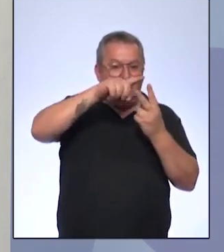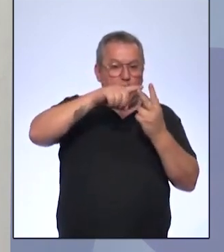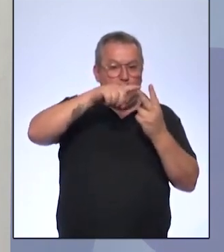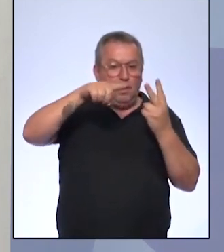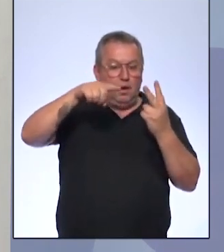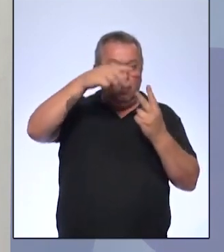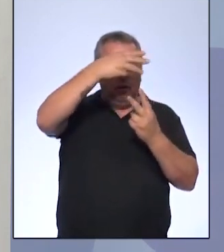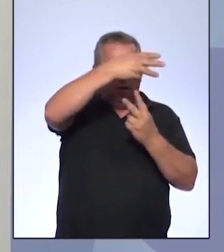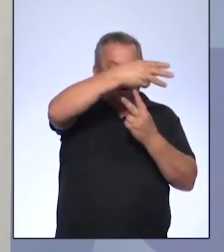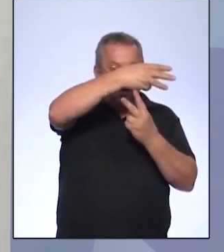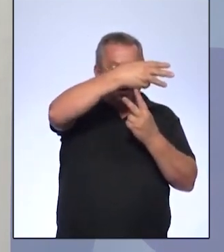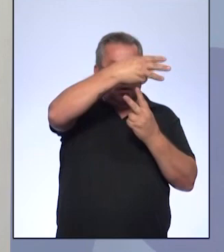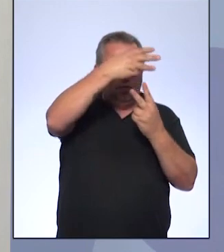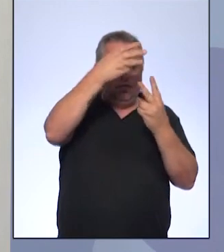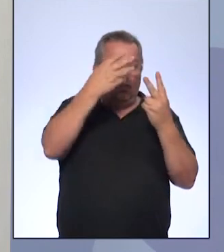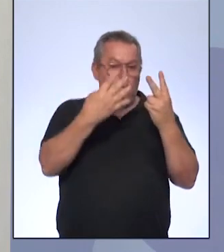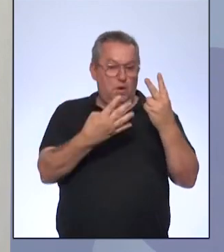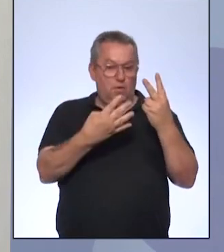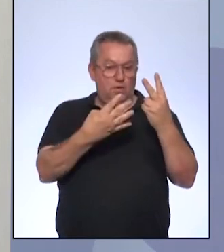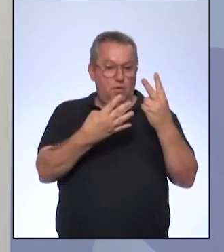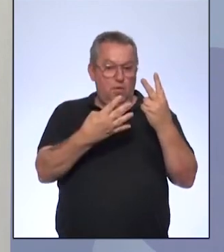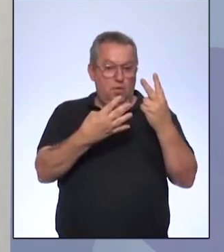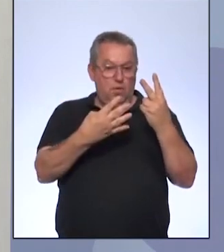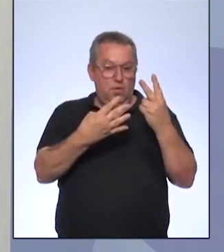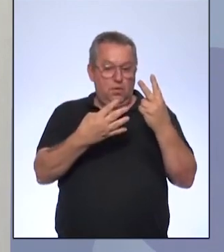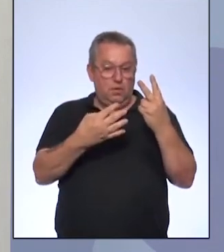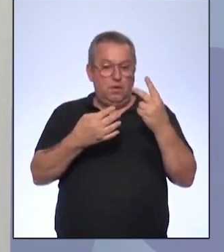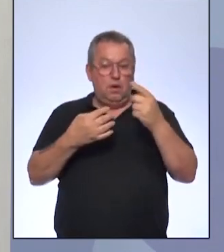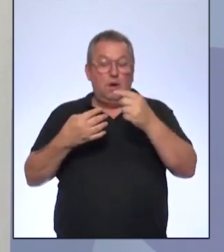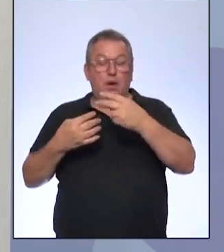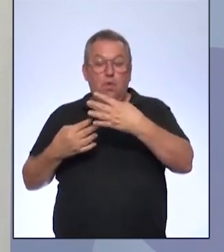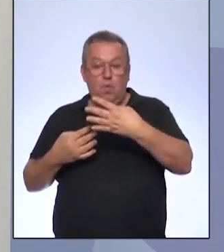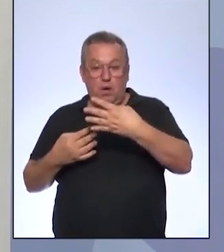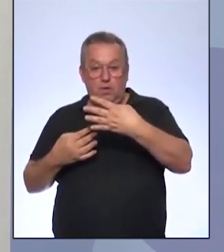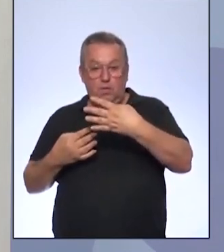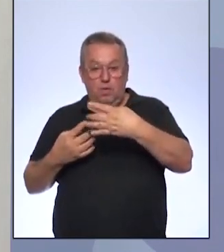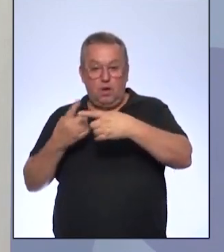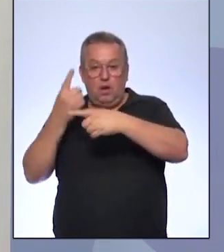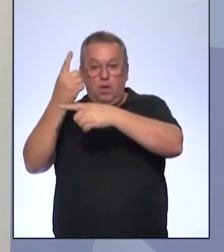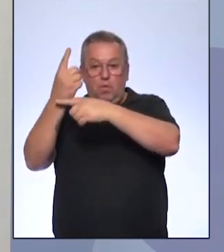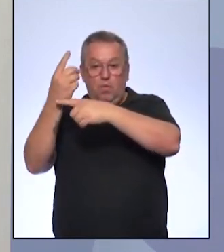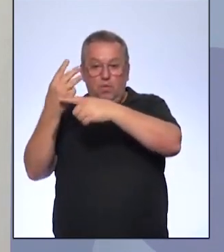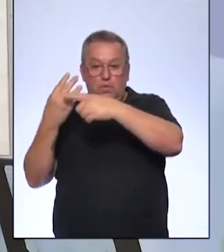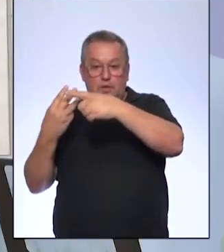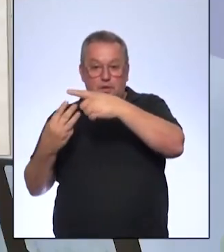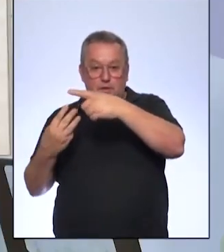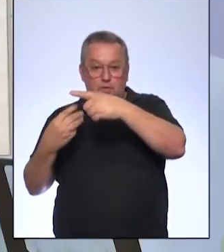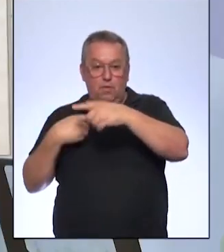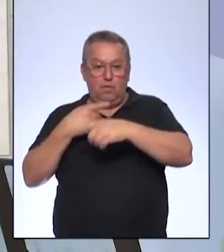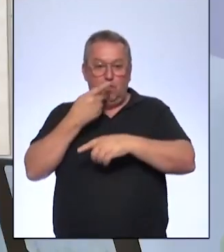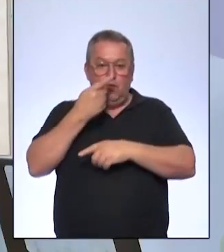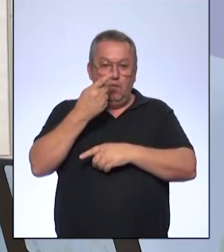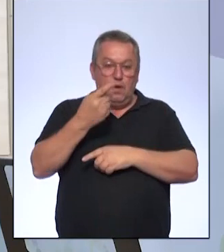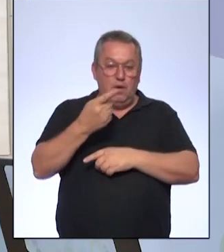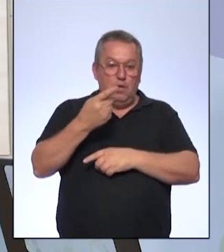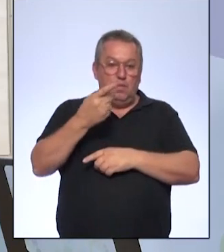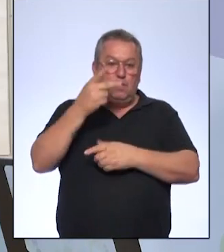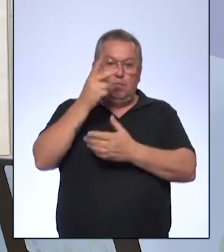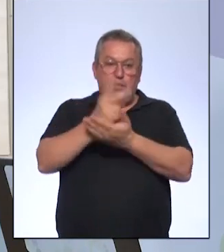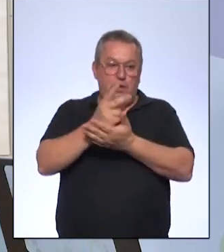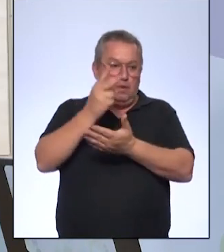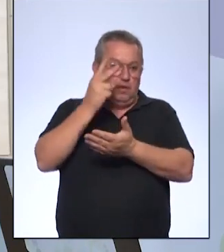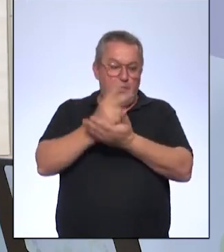cúbica de 4 e eu escrever 4 elevado a 1/3, eu estou falando do